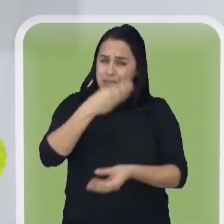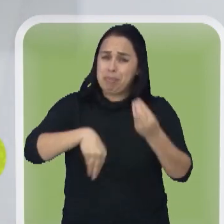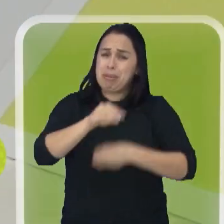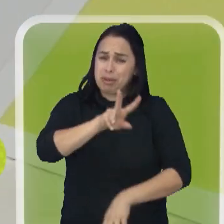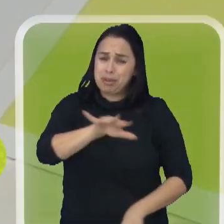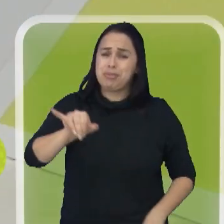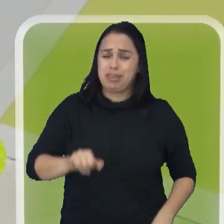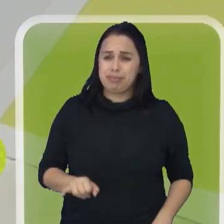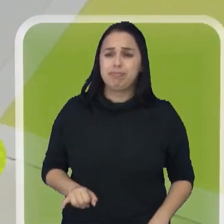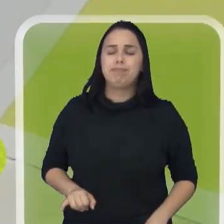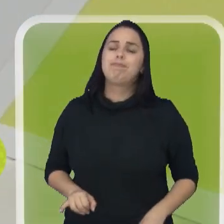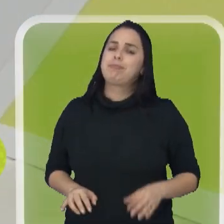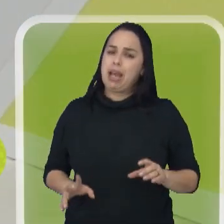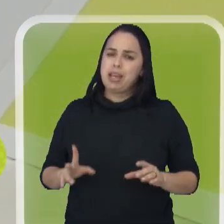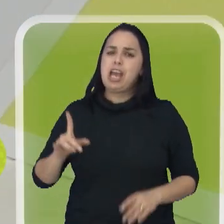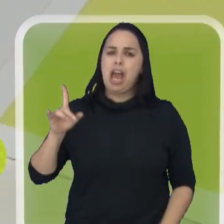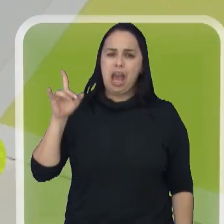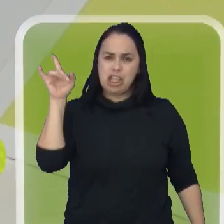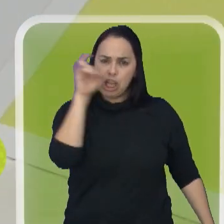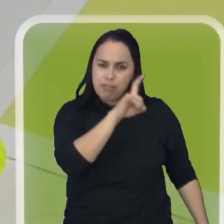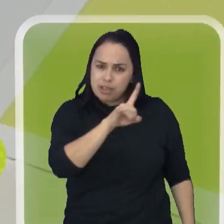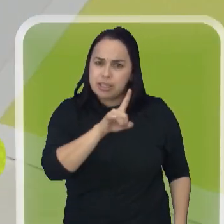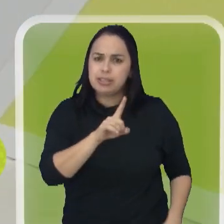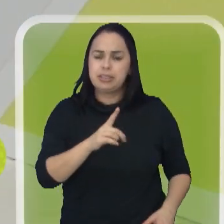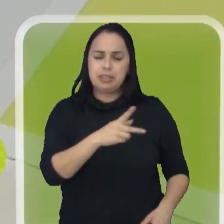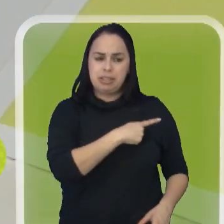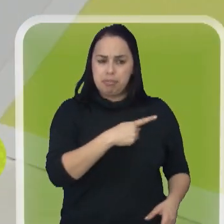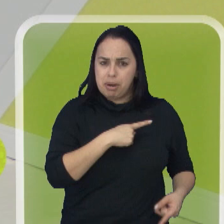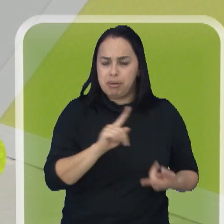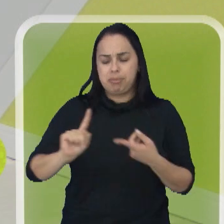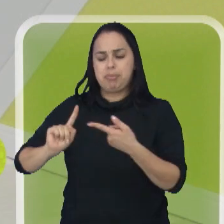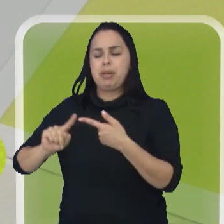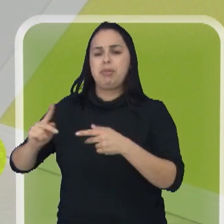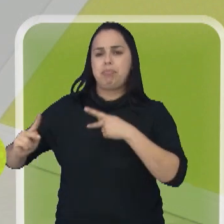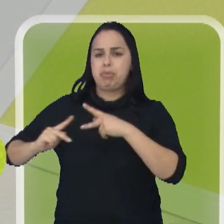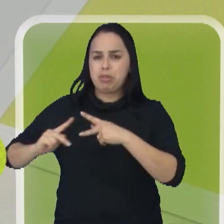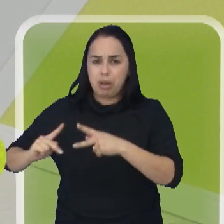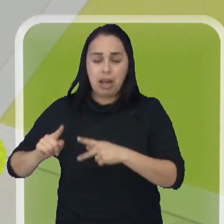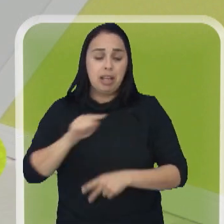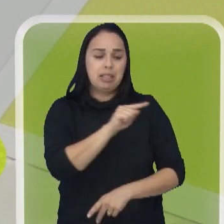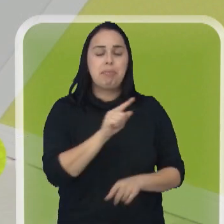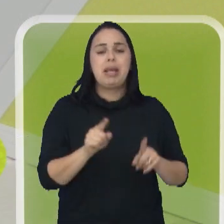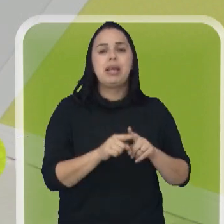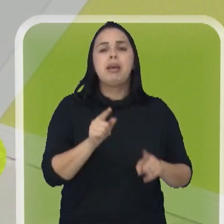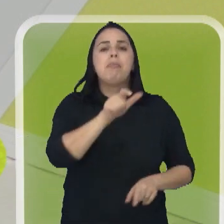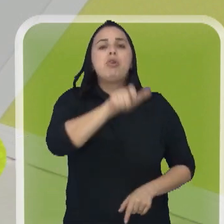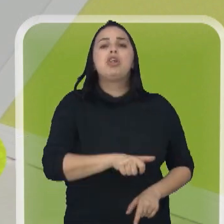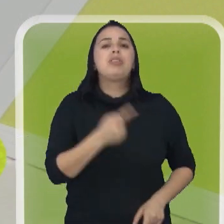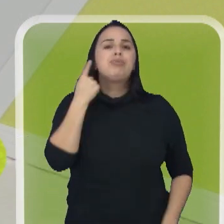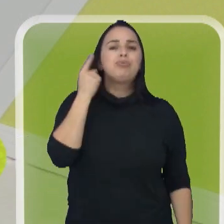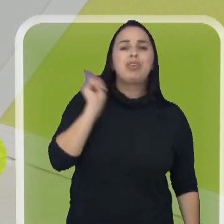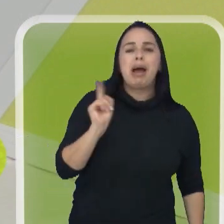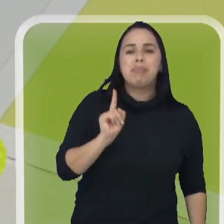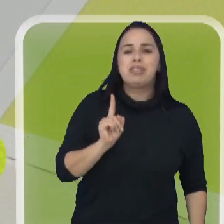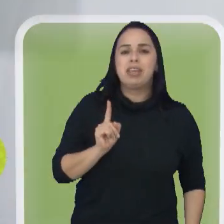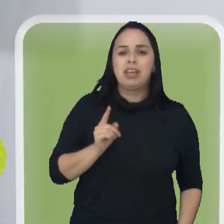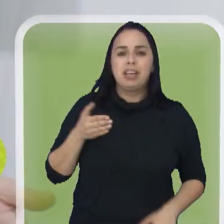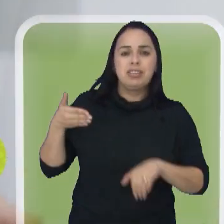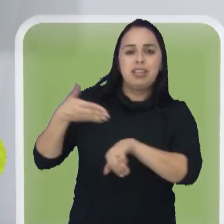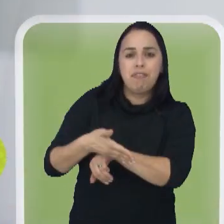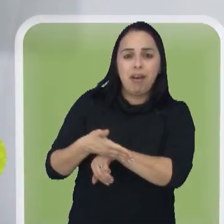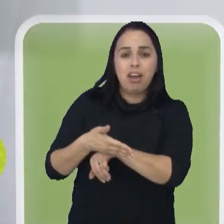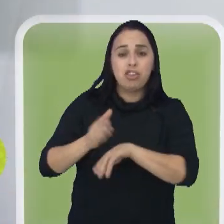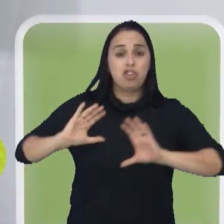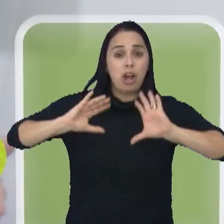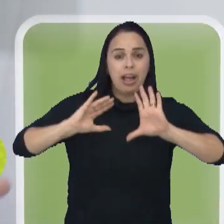aí. Isso fica ruim pro Cruzeiro, fica ruim pro São José, fica ruim pro jogador, o cara não sabe se ele vai jogar ou não, enfim. E pro torcedor, né? Às vezes o